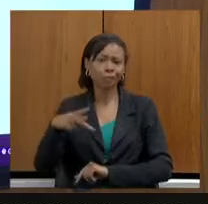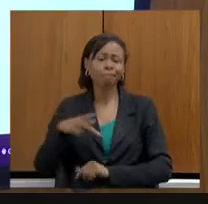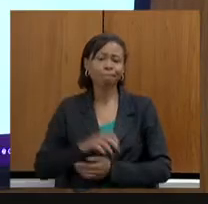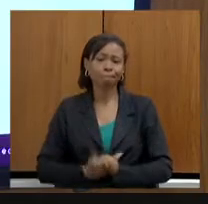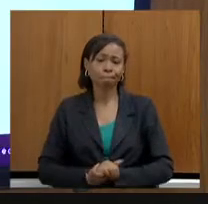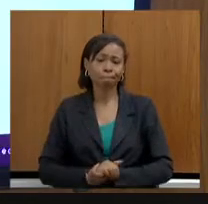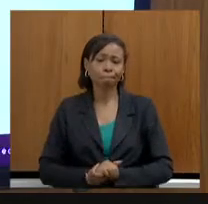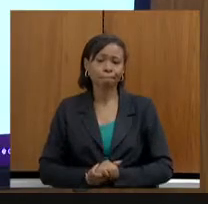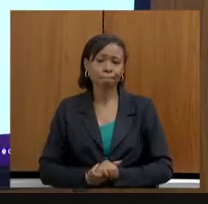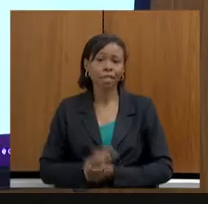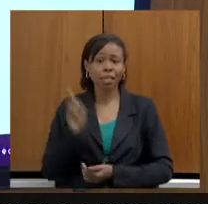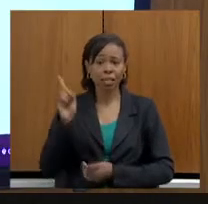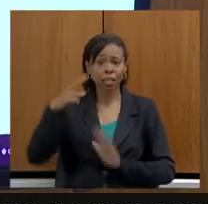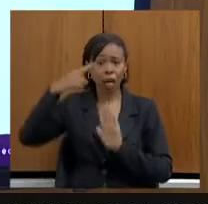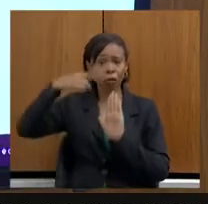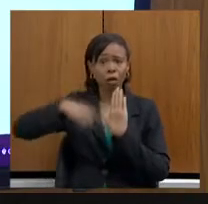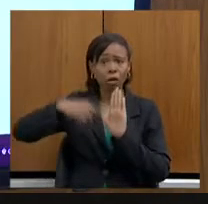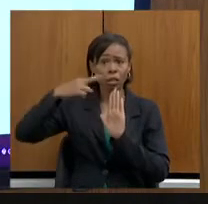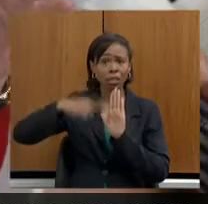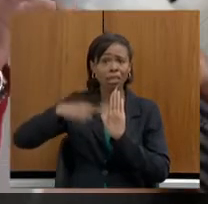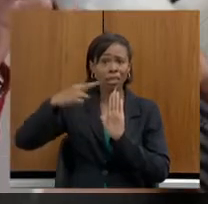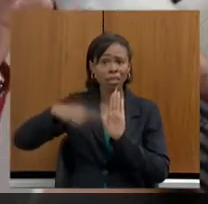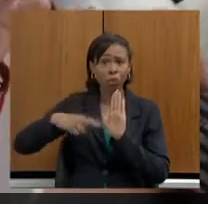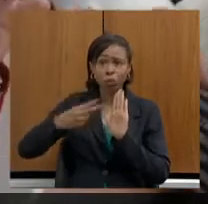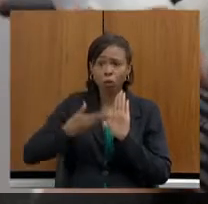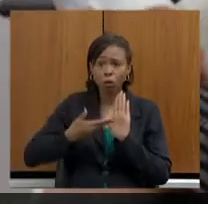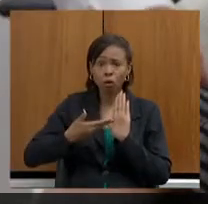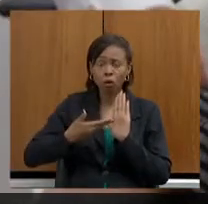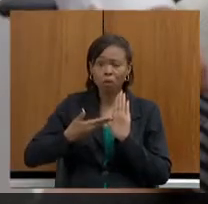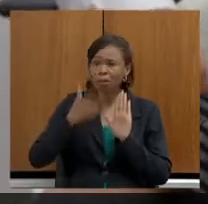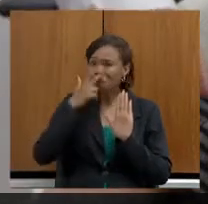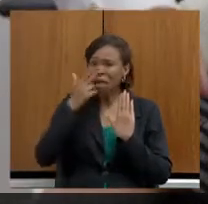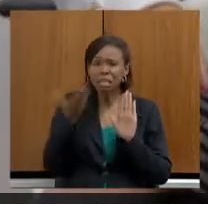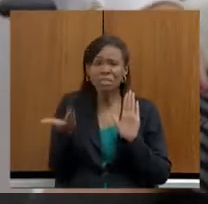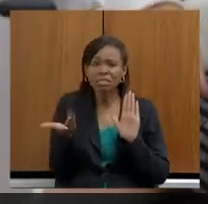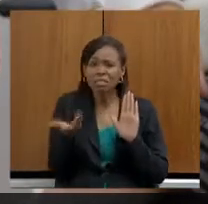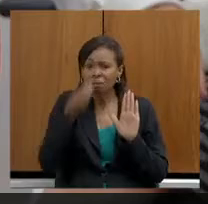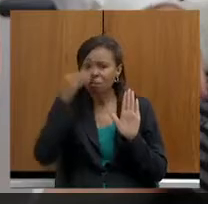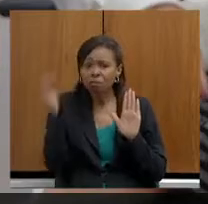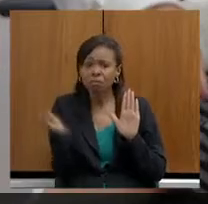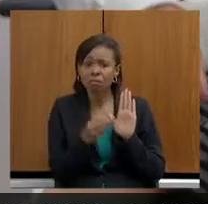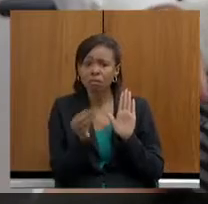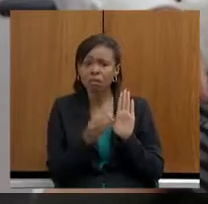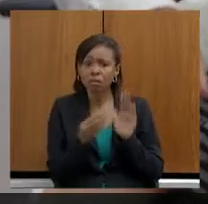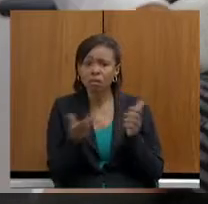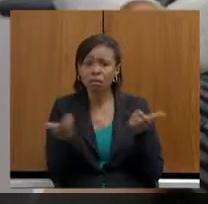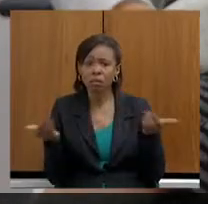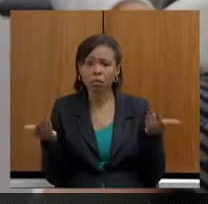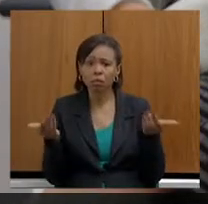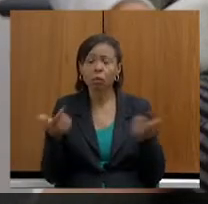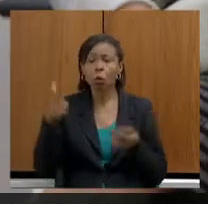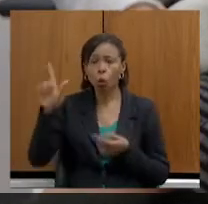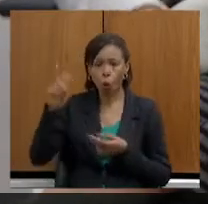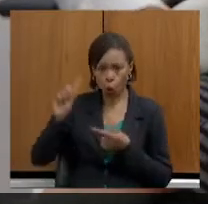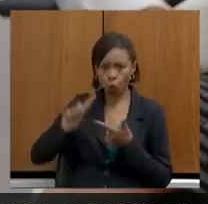e só que foi lido e como se não existisse o próximo